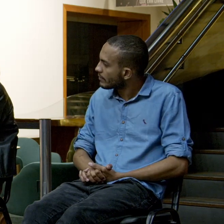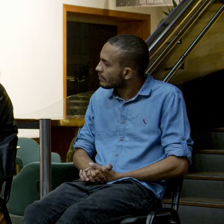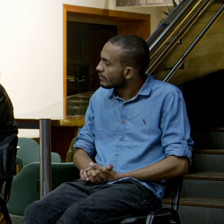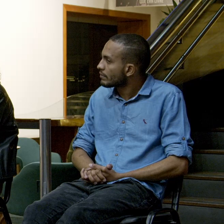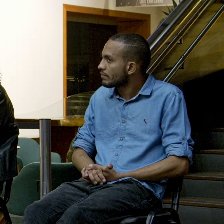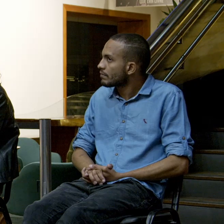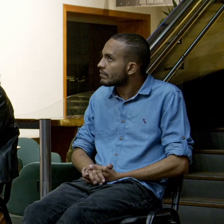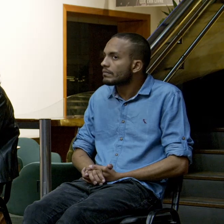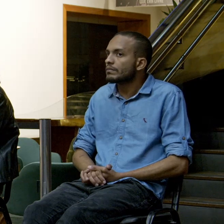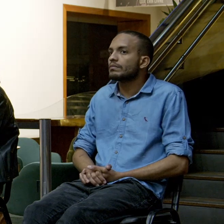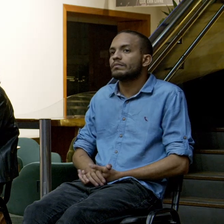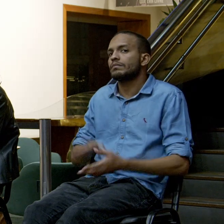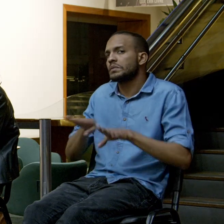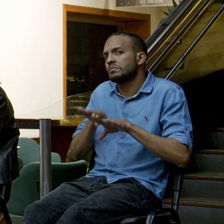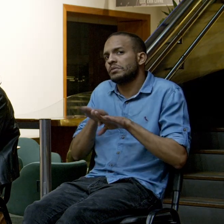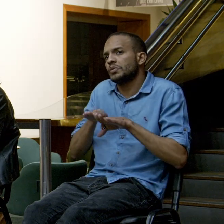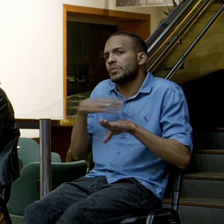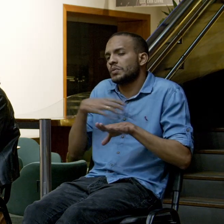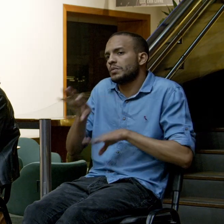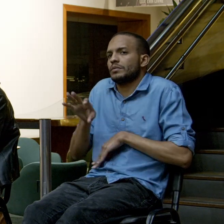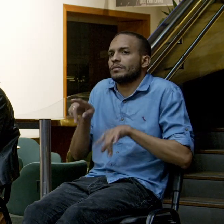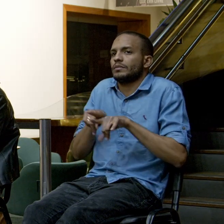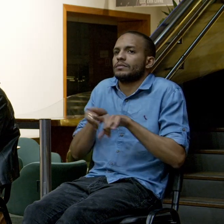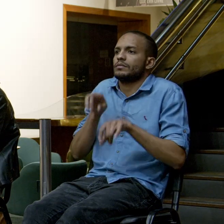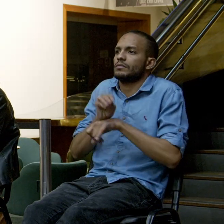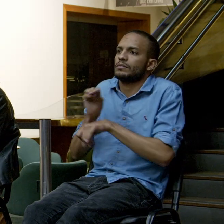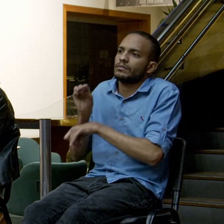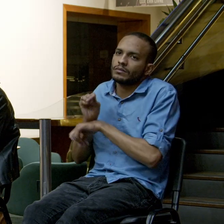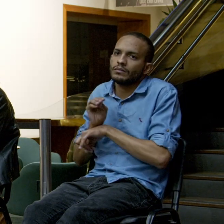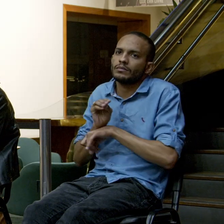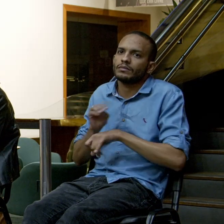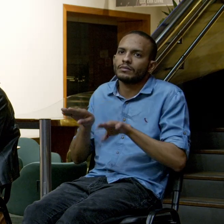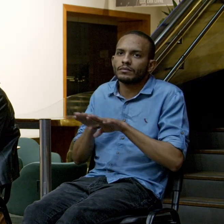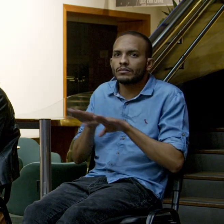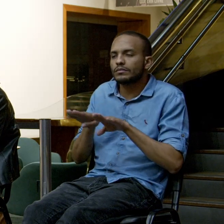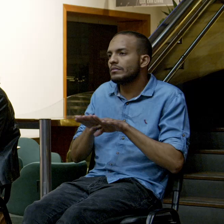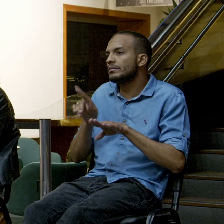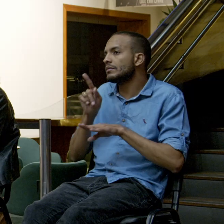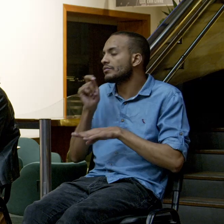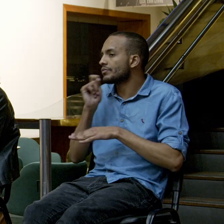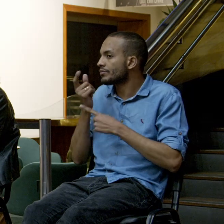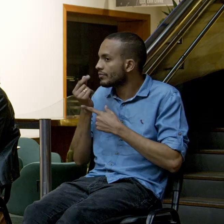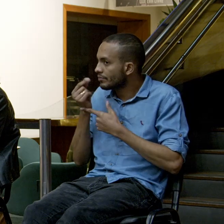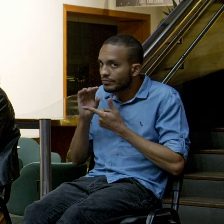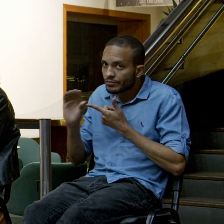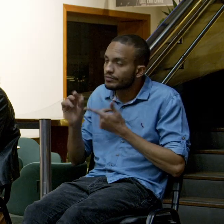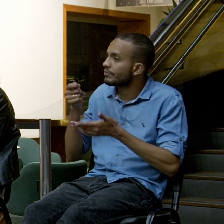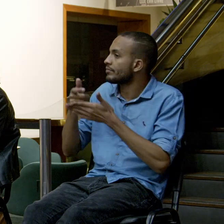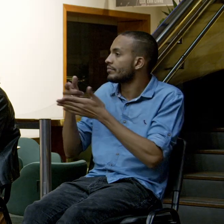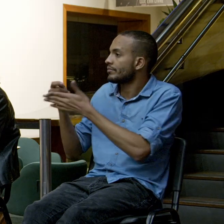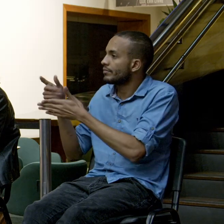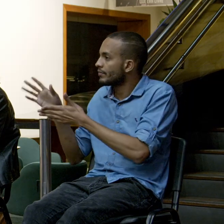E também questões muito práticas, né? O trabalho de cuidar dos filhos continua sendo não remunerado. O trabalho